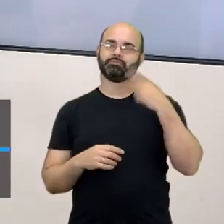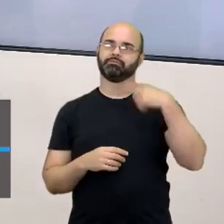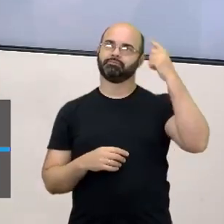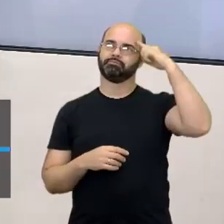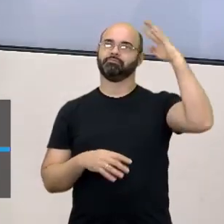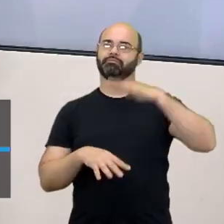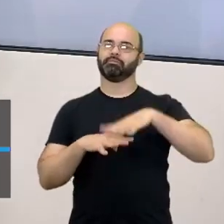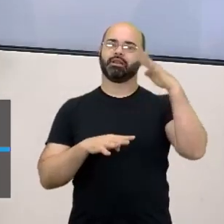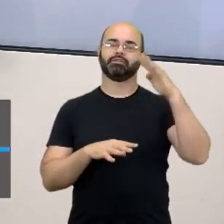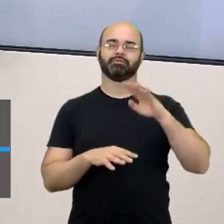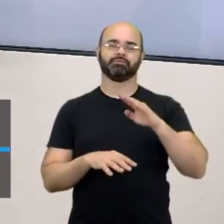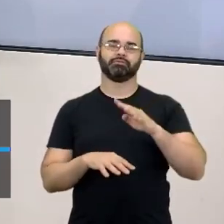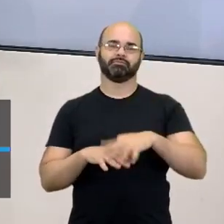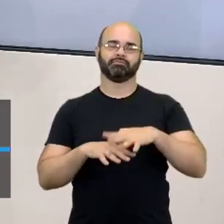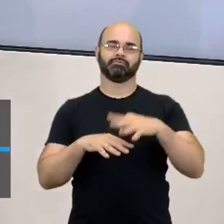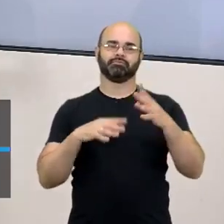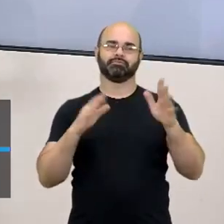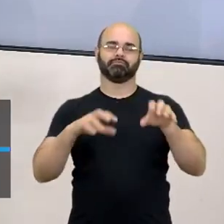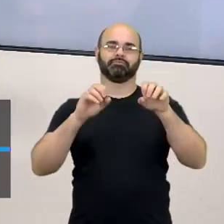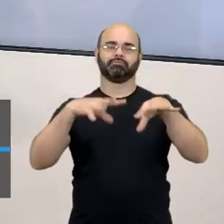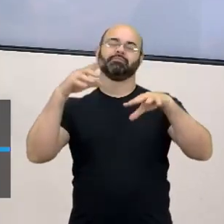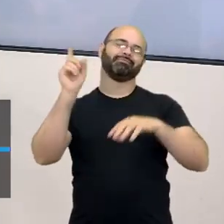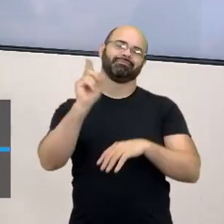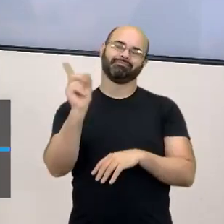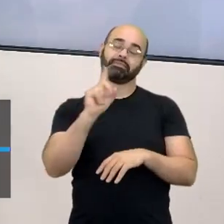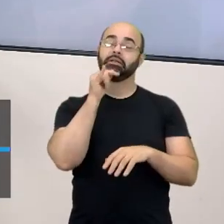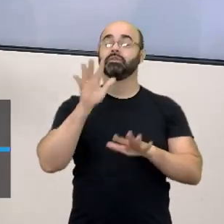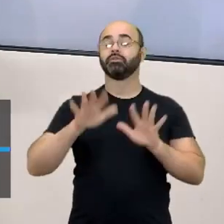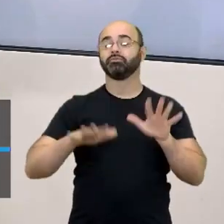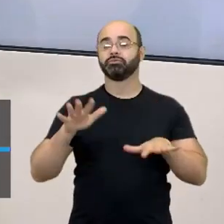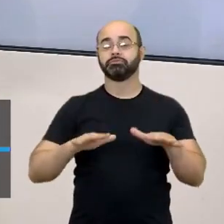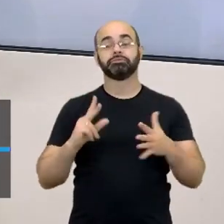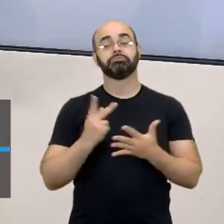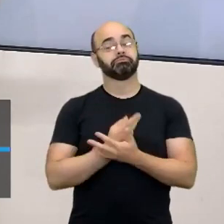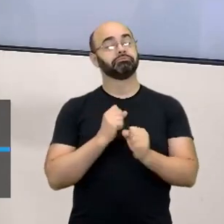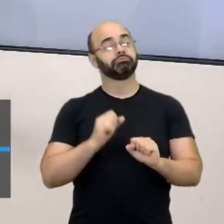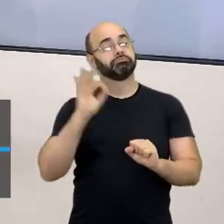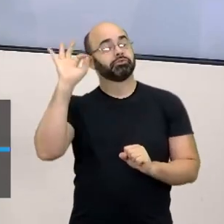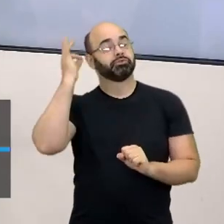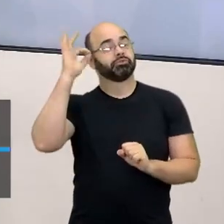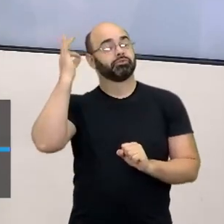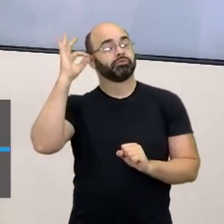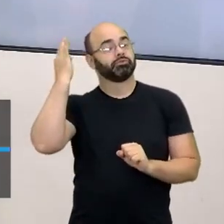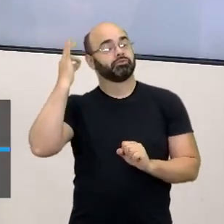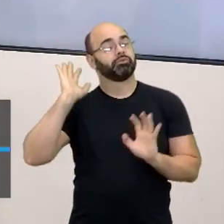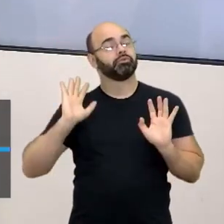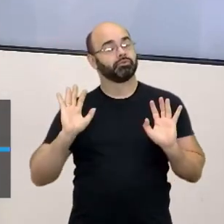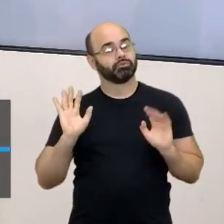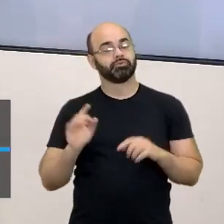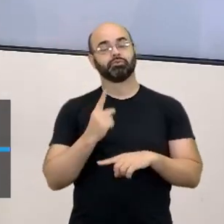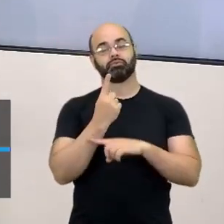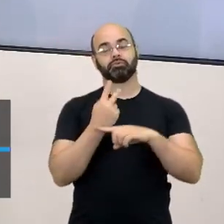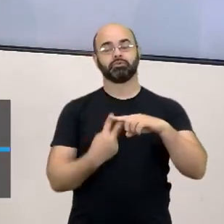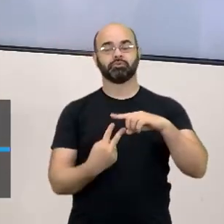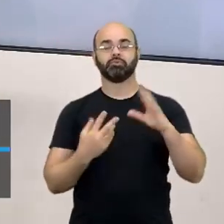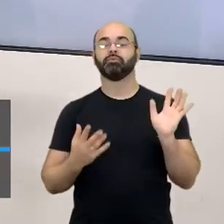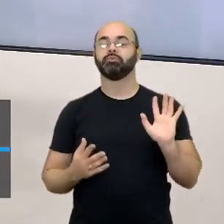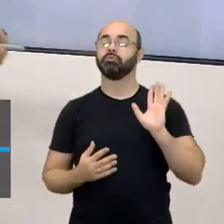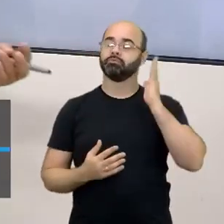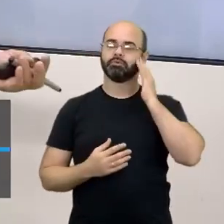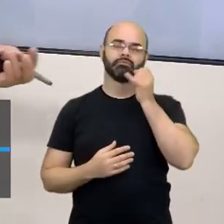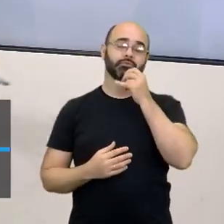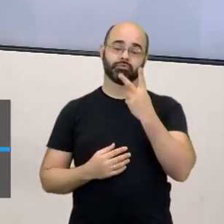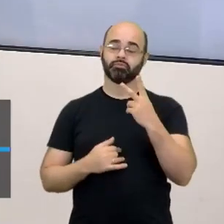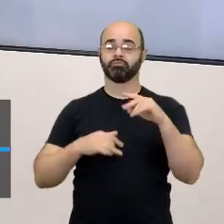com matemática, não. É só uma probabilidade, tá? É uma chance de que isso aconteça. Uma em duas, mas você pode sacar